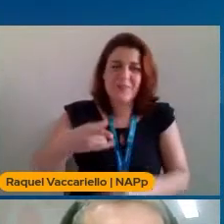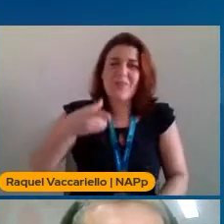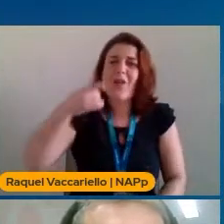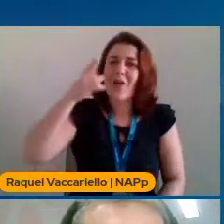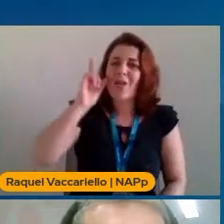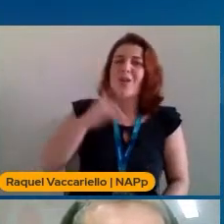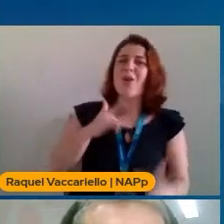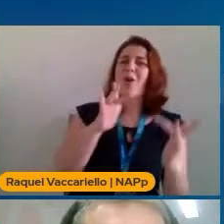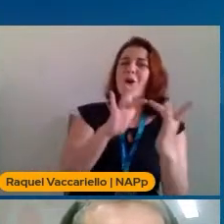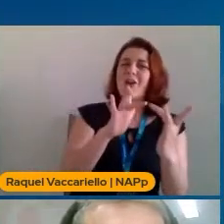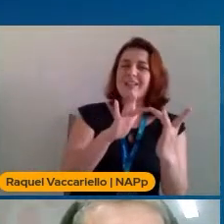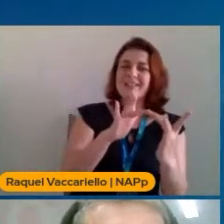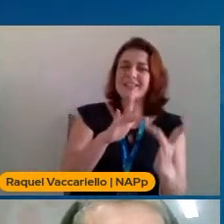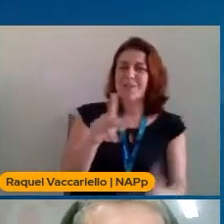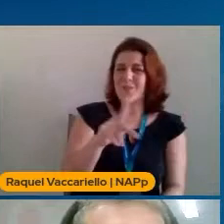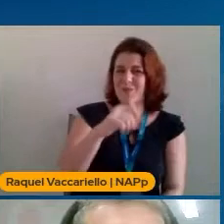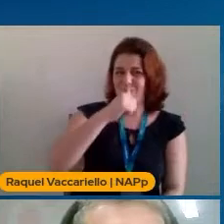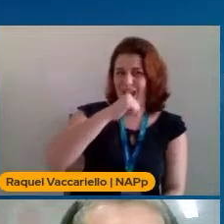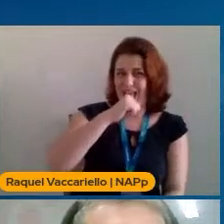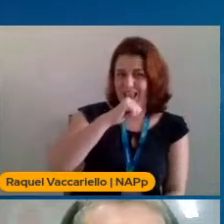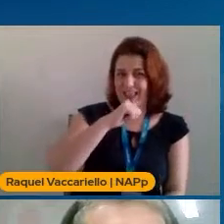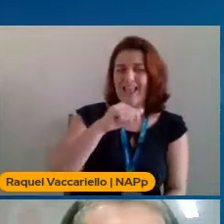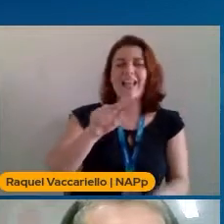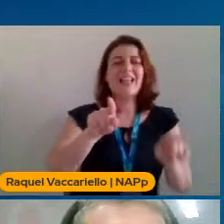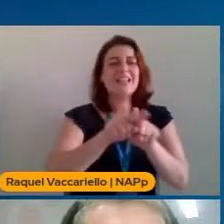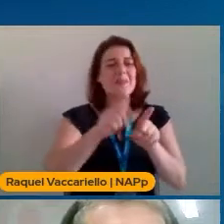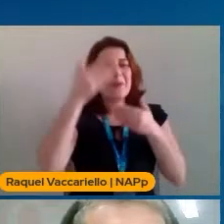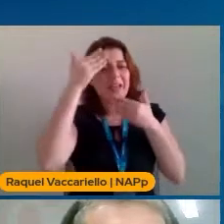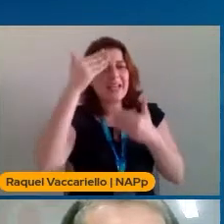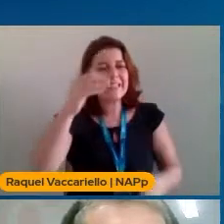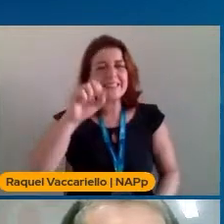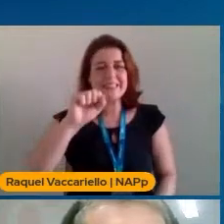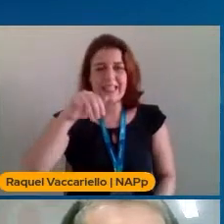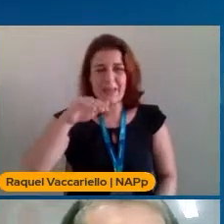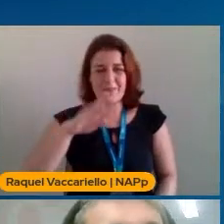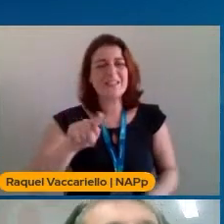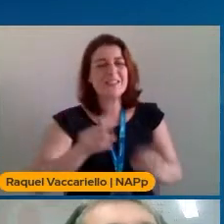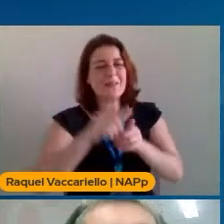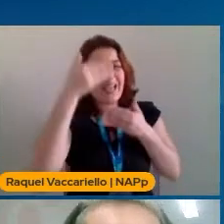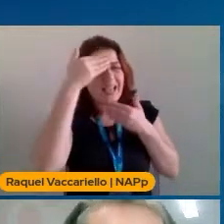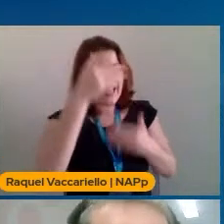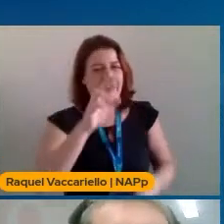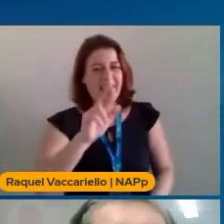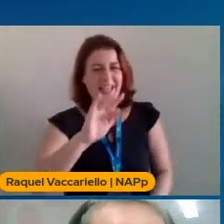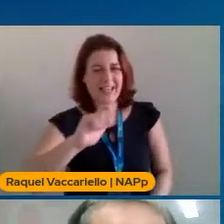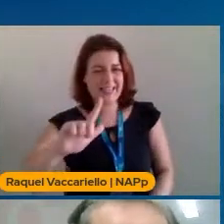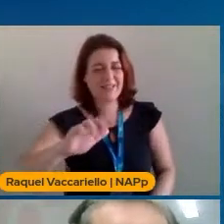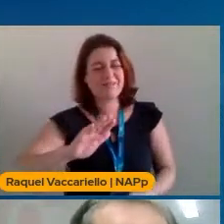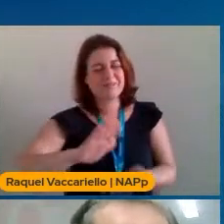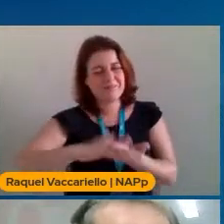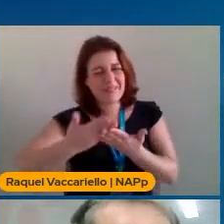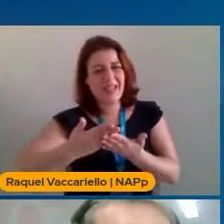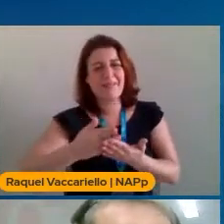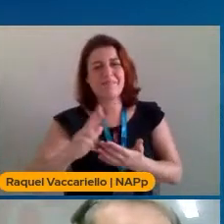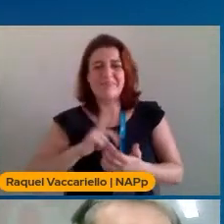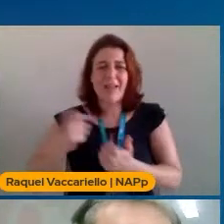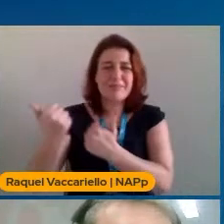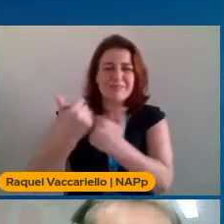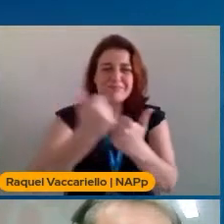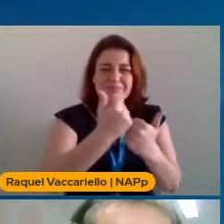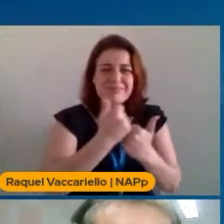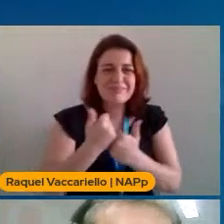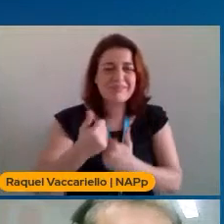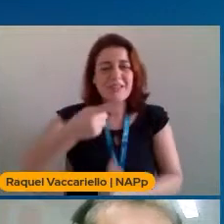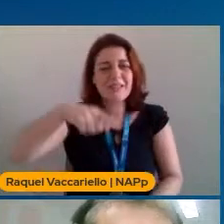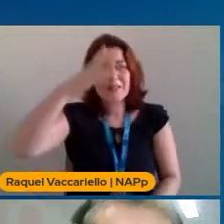aí. Obrigado, Samires. Aliás, deixa eu agradecer aqui a minha colega Raquel ali, que está ajudando todos aí, né, que não podem,